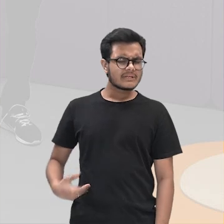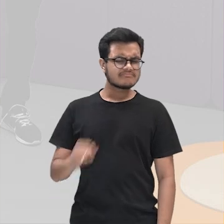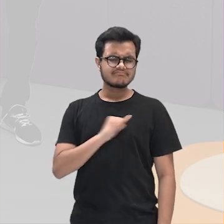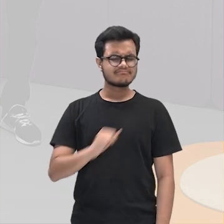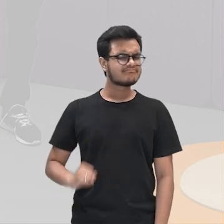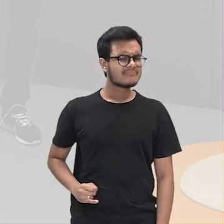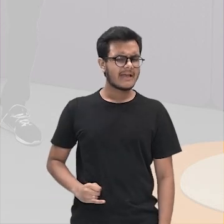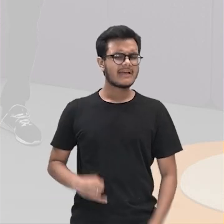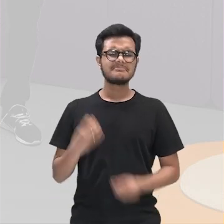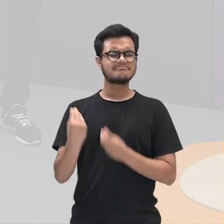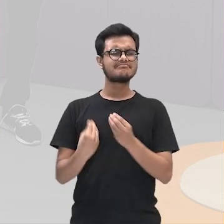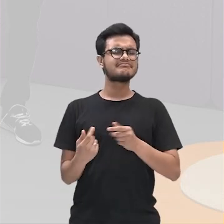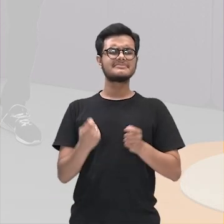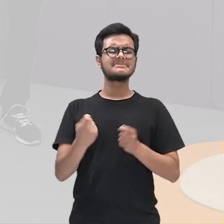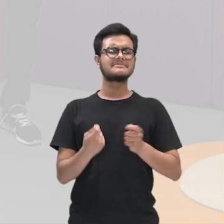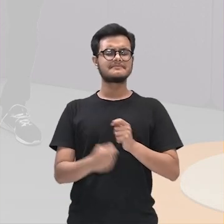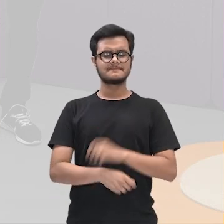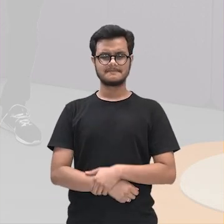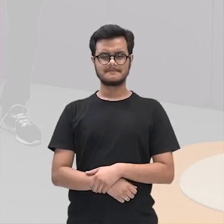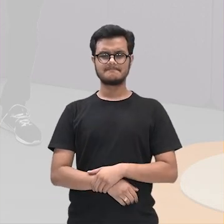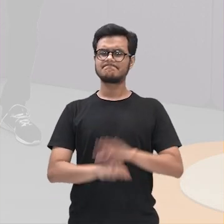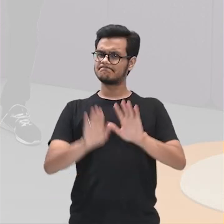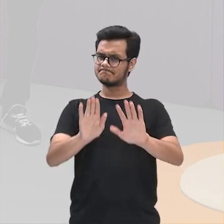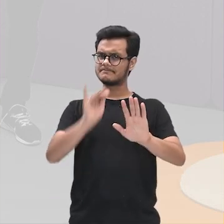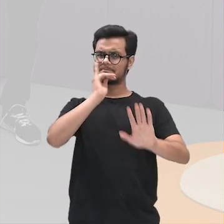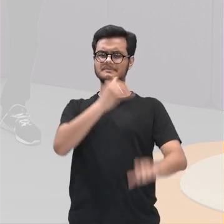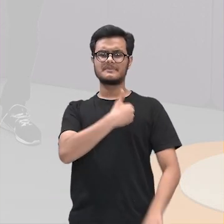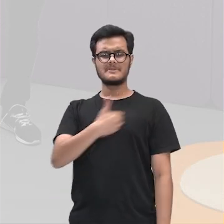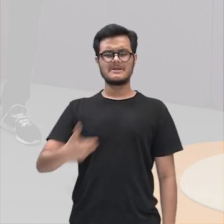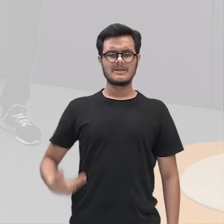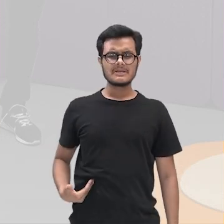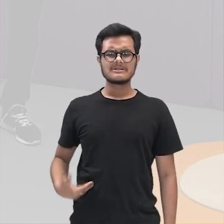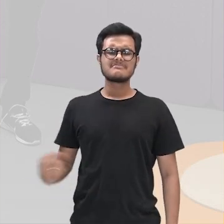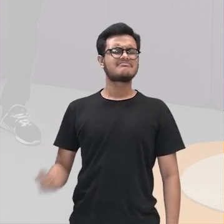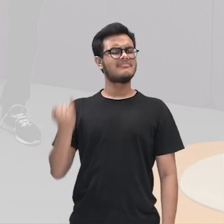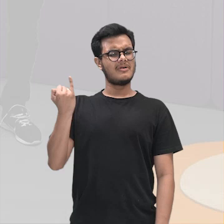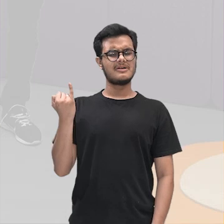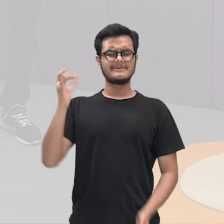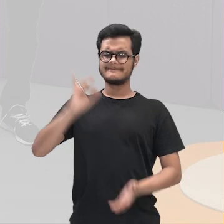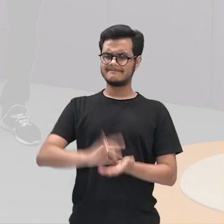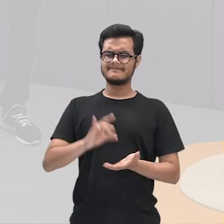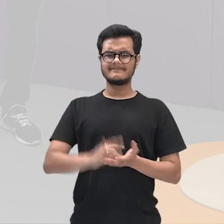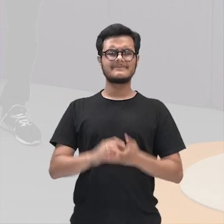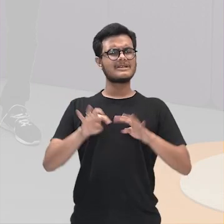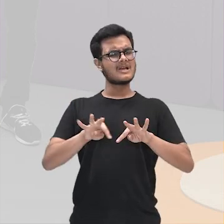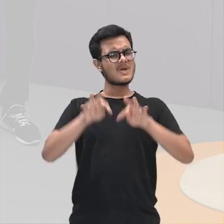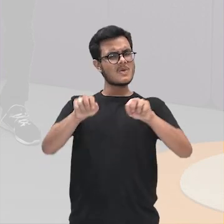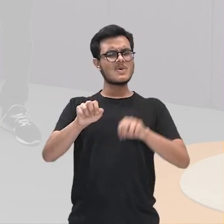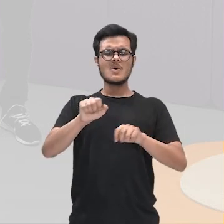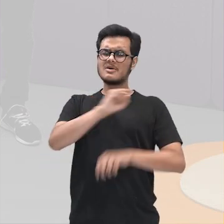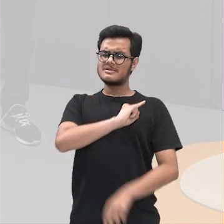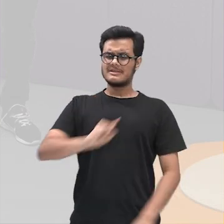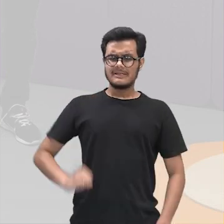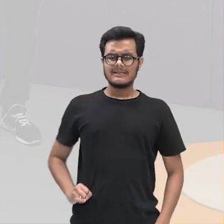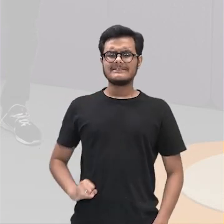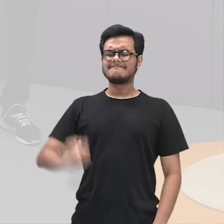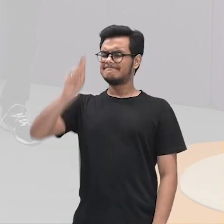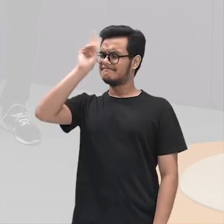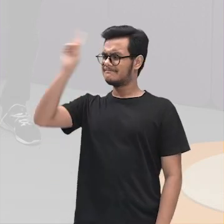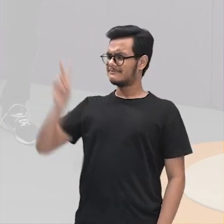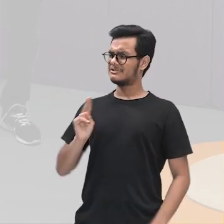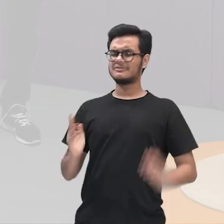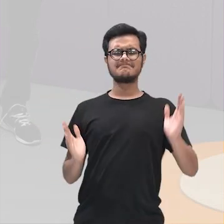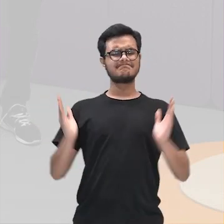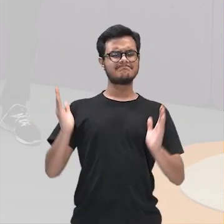Império Bizantino? A gente vai destacar um governo que foi muito importante para o Império Bizantino e para a história do